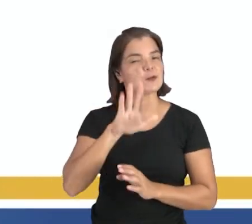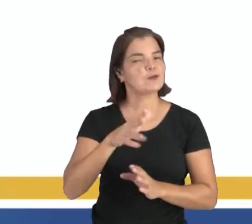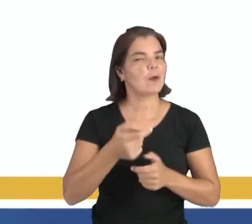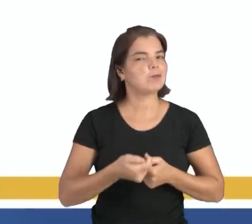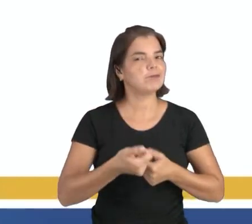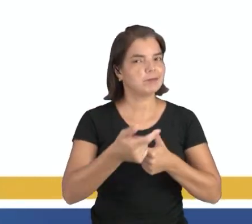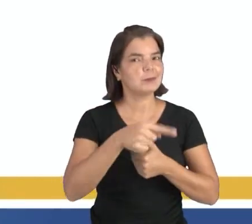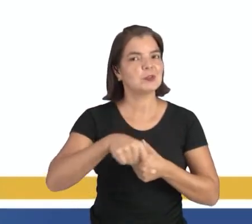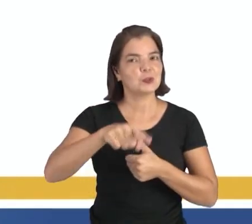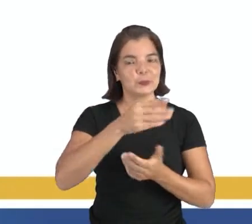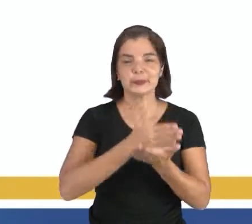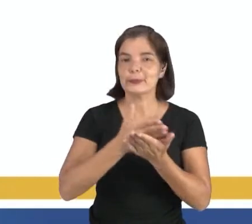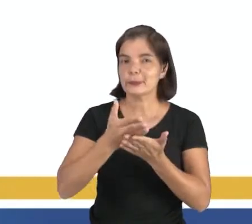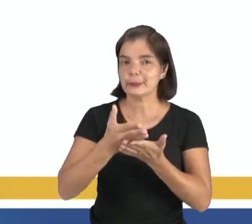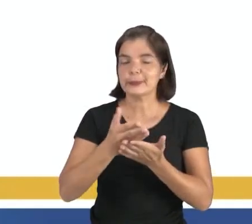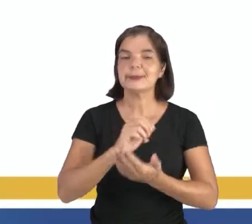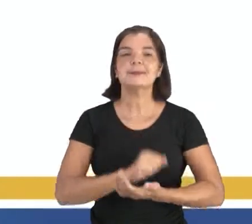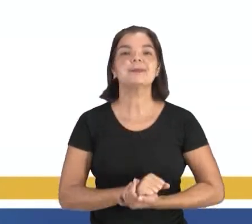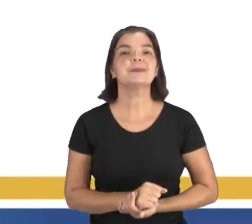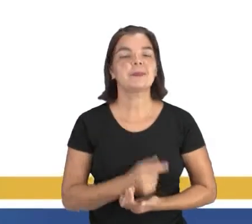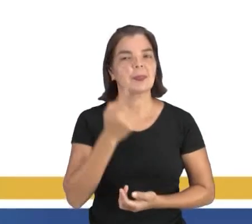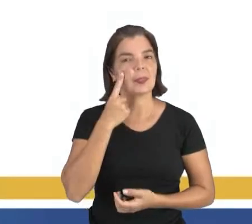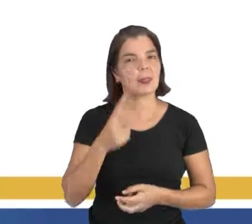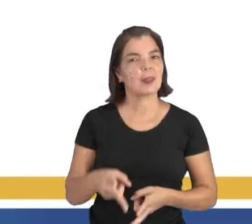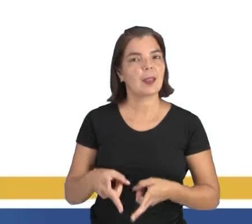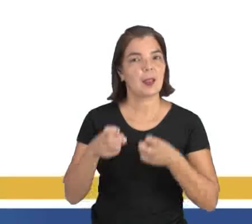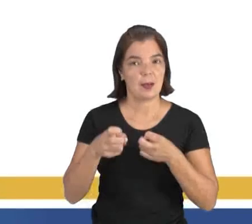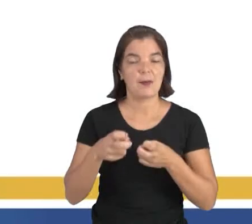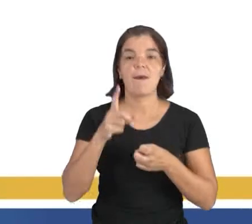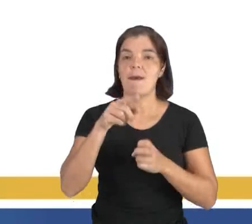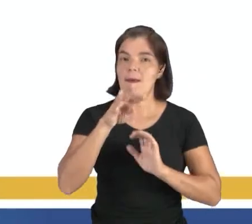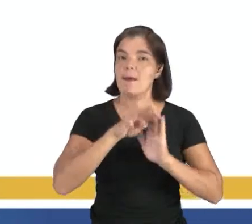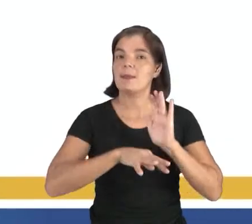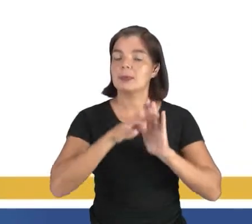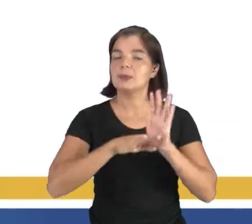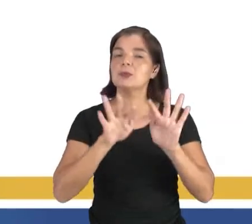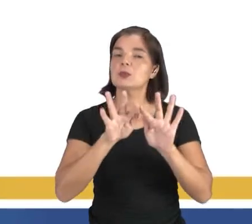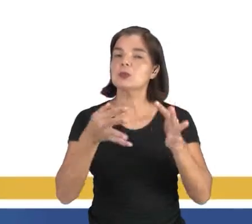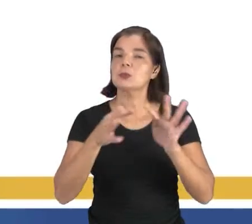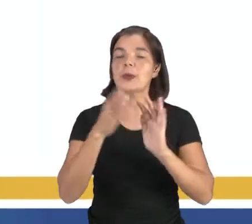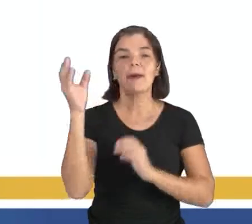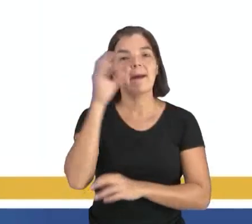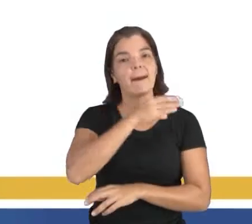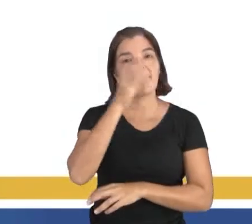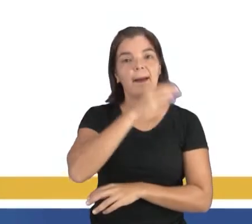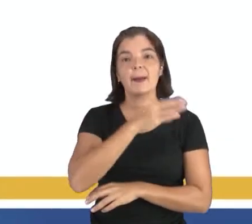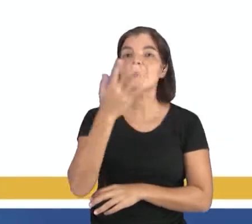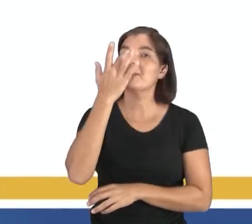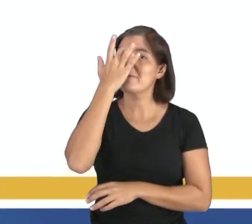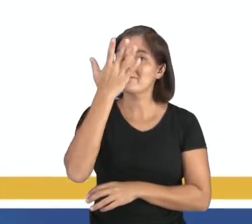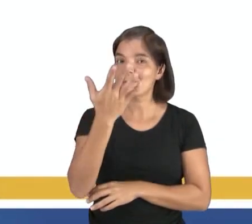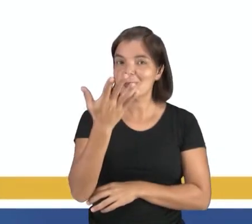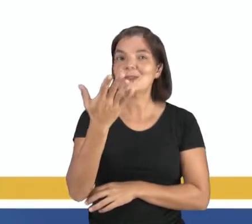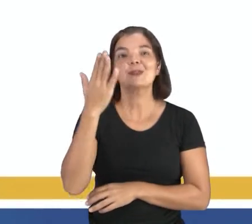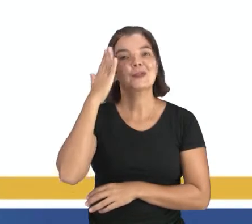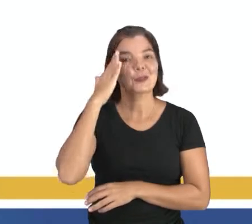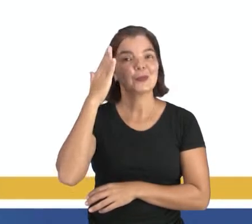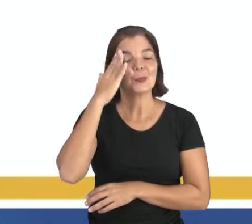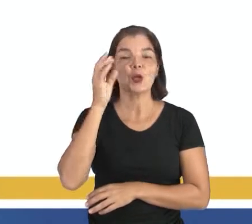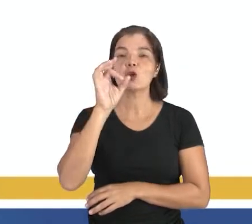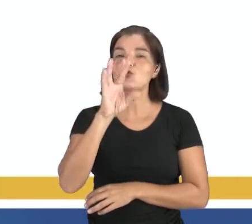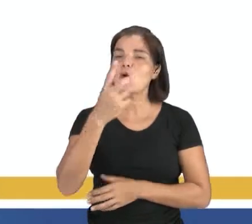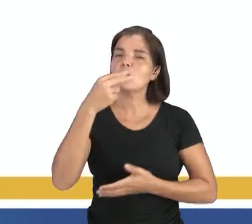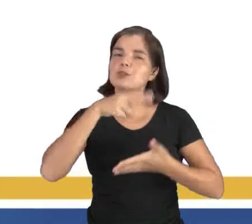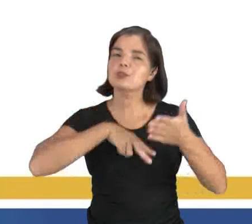para vocês no começo. Percebemos que é um texto simples, de rápido e fácil entendimento. Certamente, com apenas